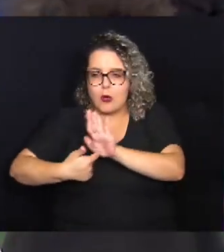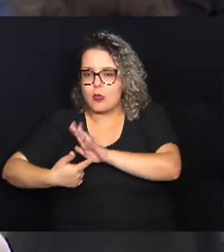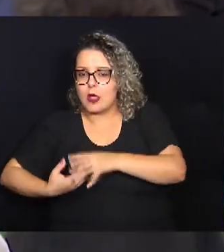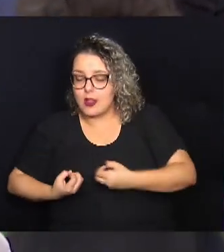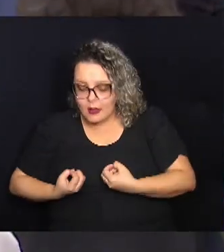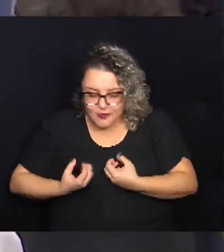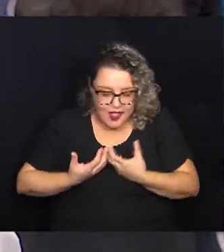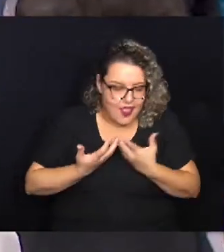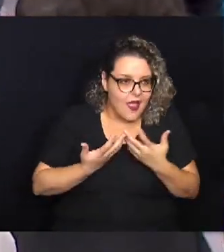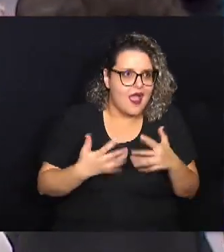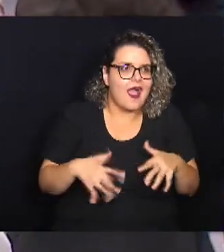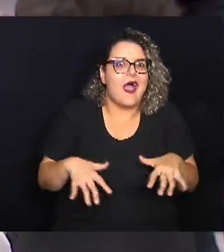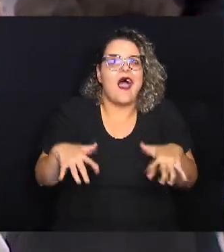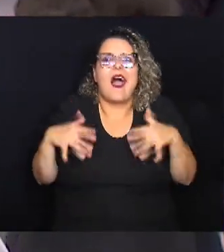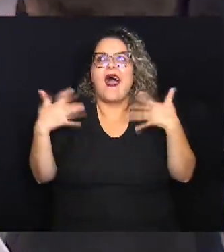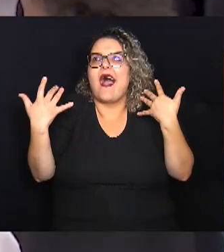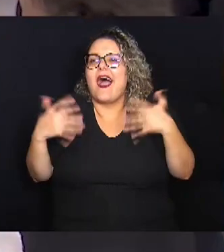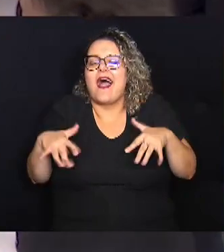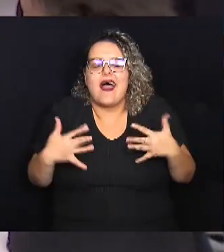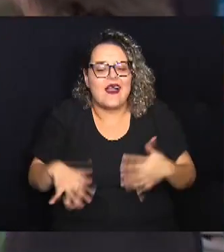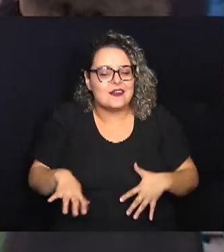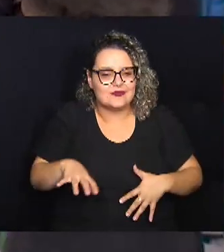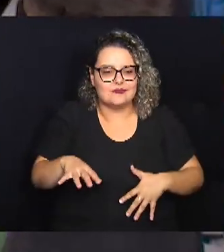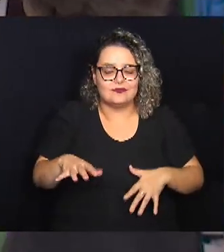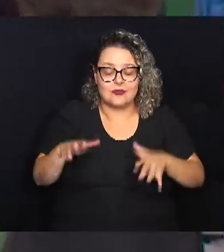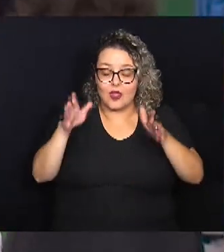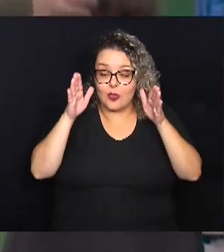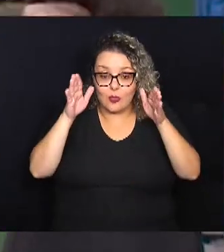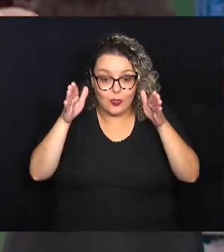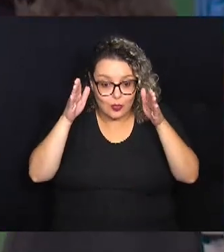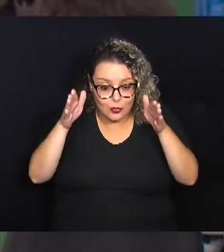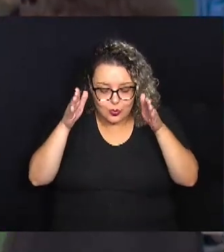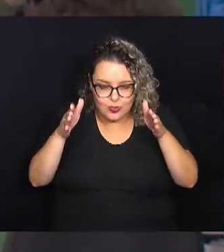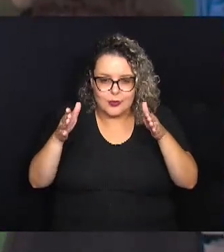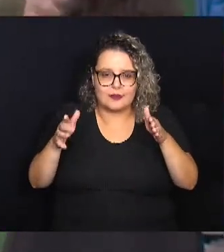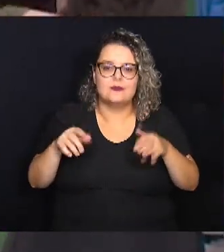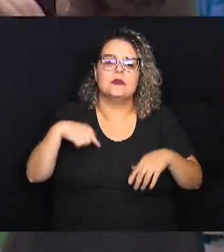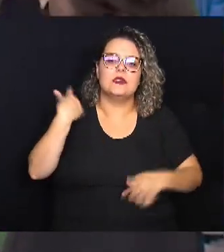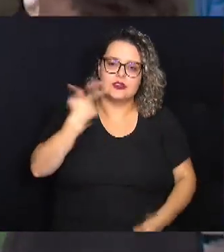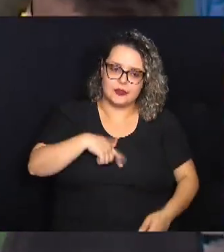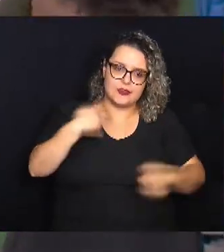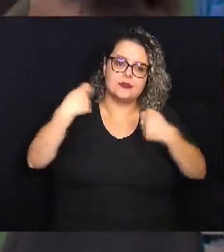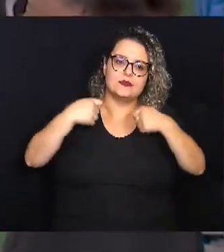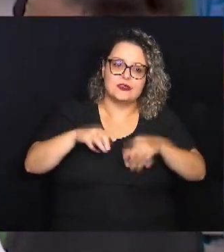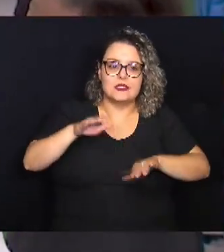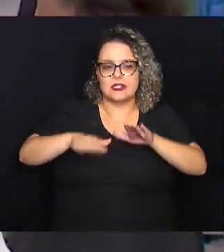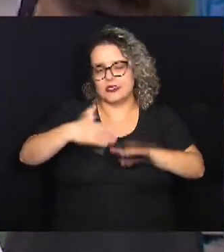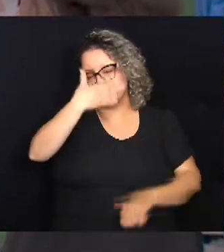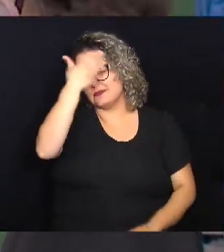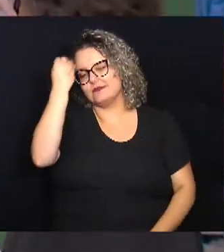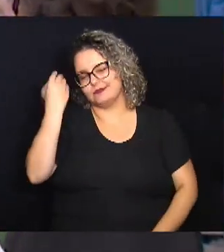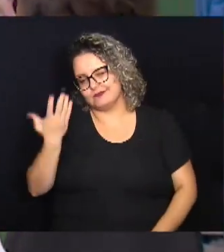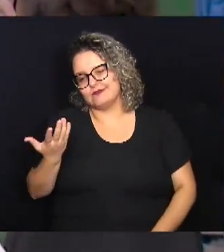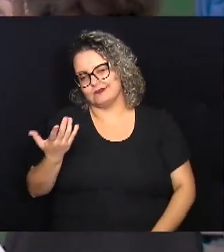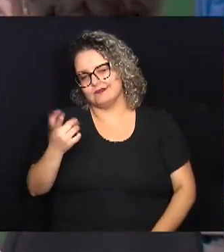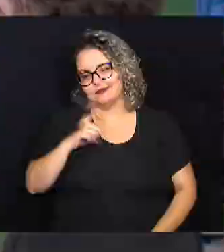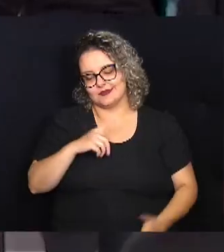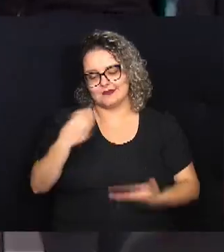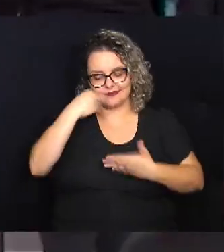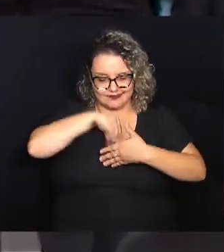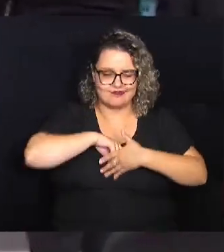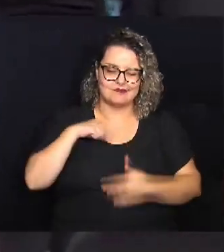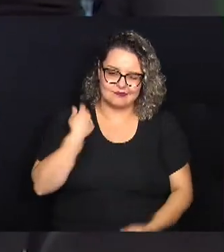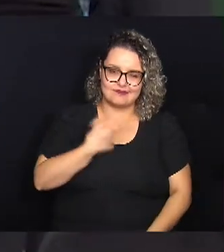encantamento, ela prende a atenção, esse encantamento que nós precisamos e que nós esquecemos que existe dentro da